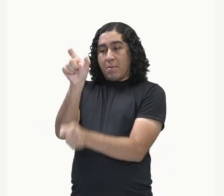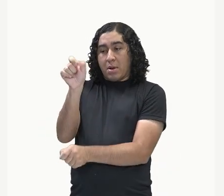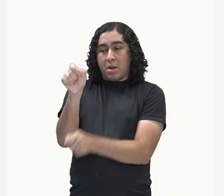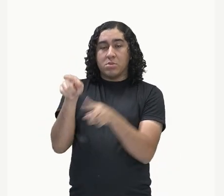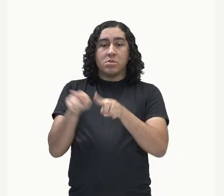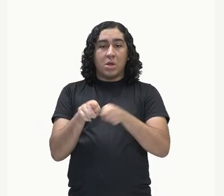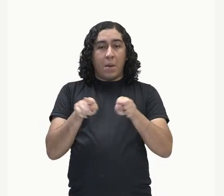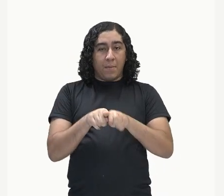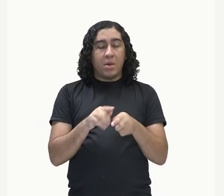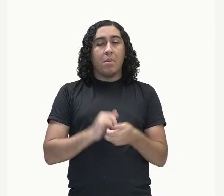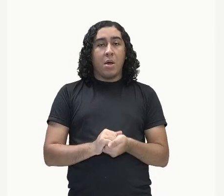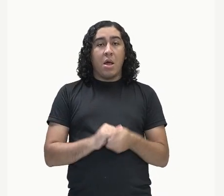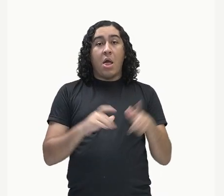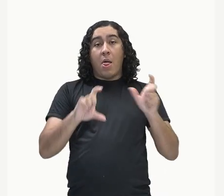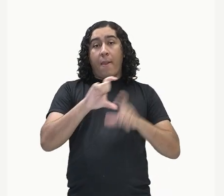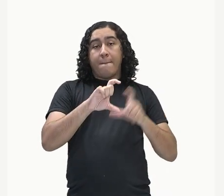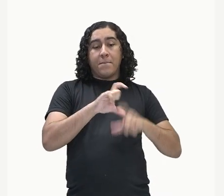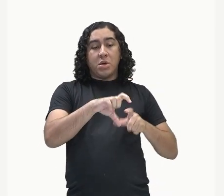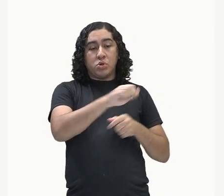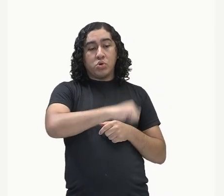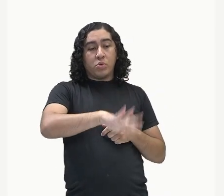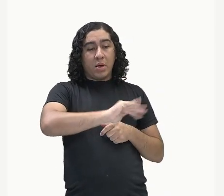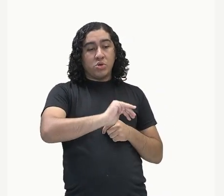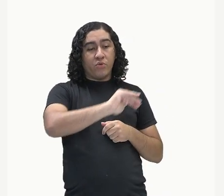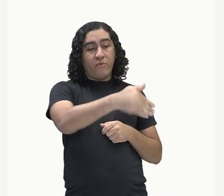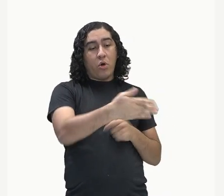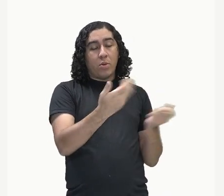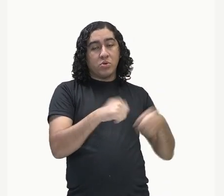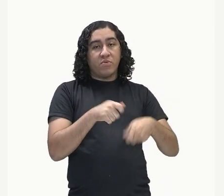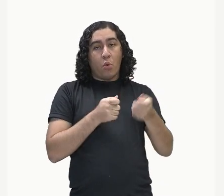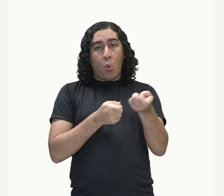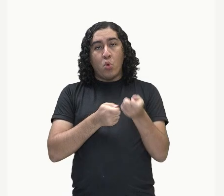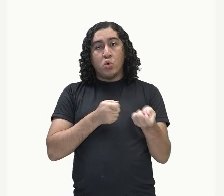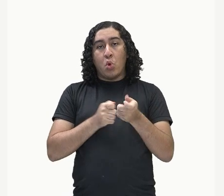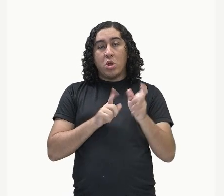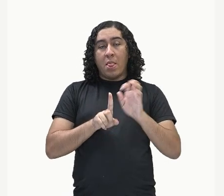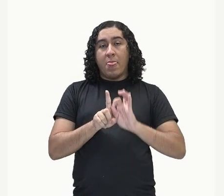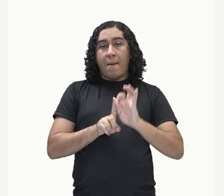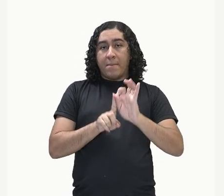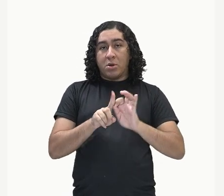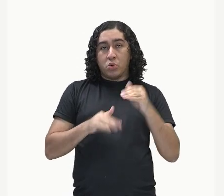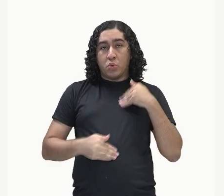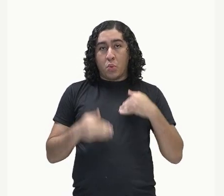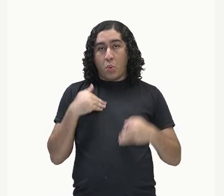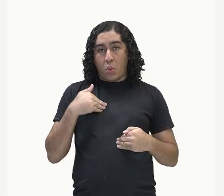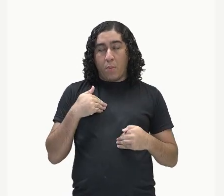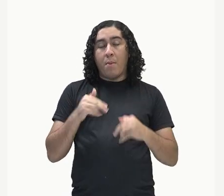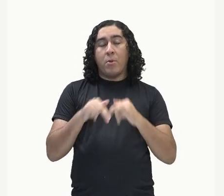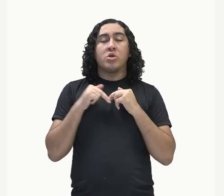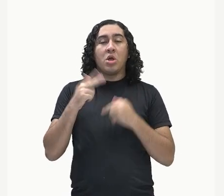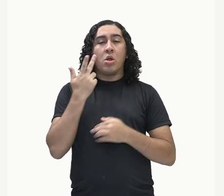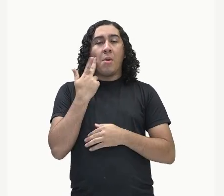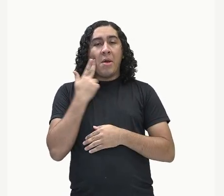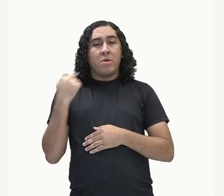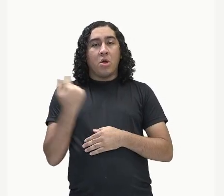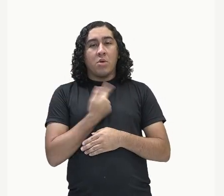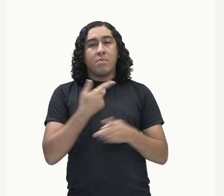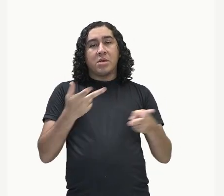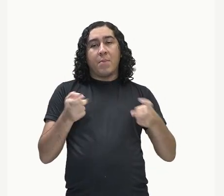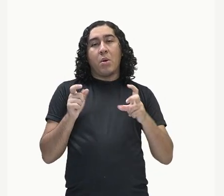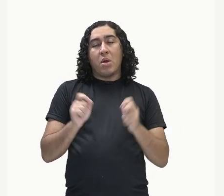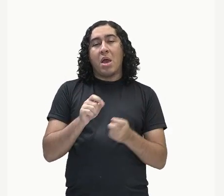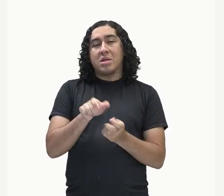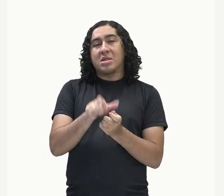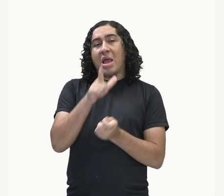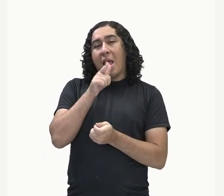ó, dependem do ambiente externo para manter a temperatura corporal, né? Por isso que é muito comum a gente observar ali aquele